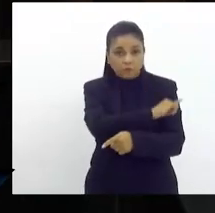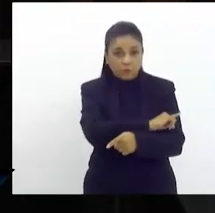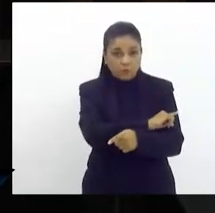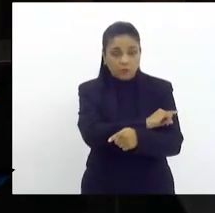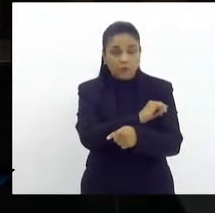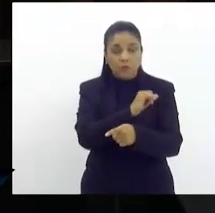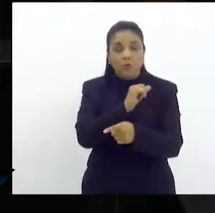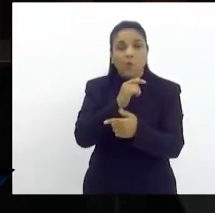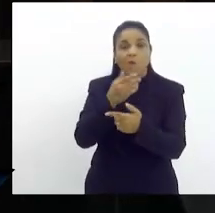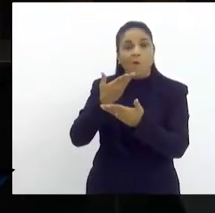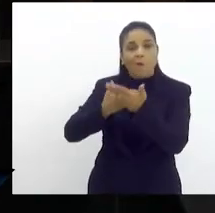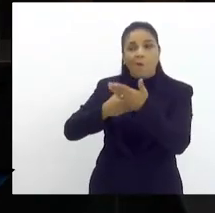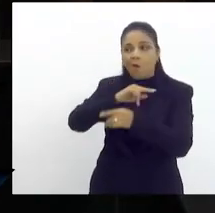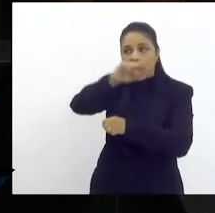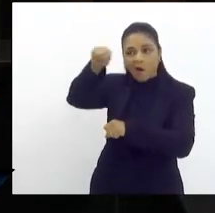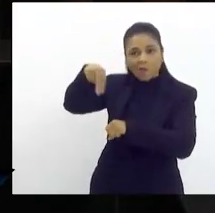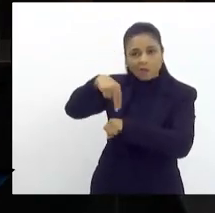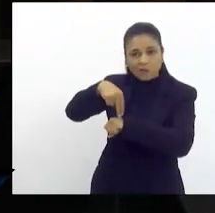união